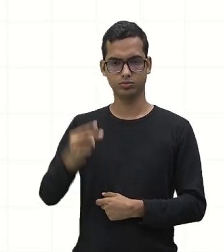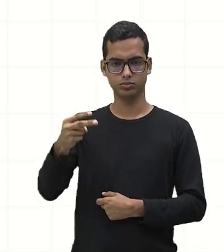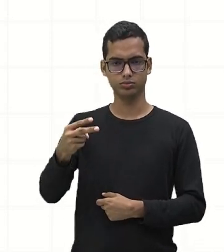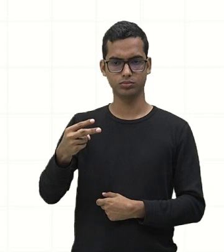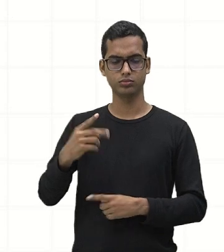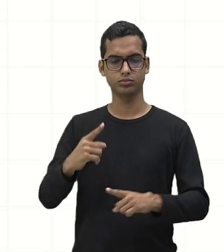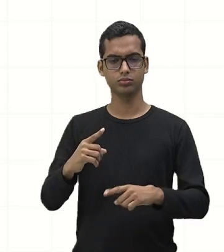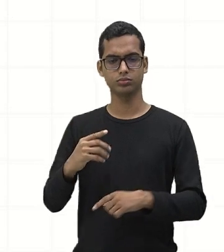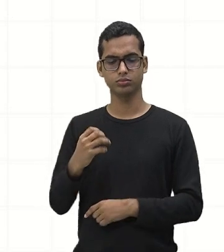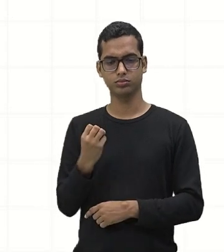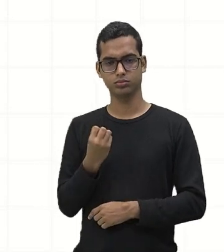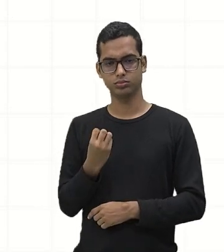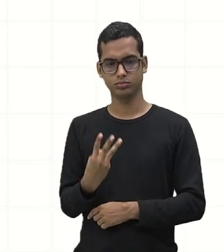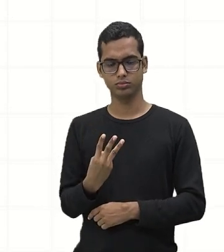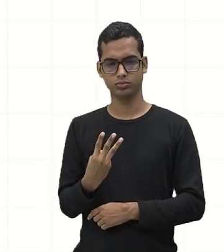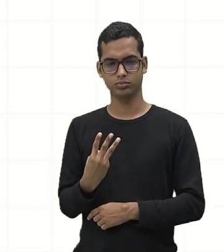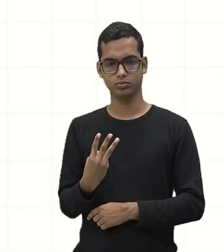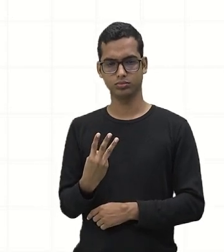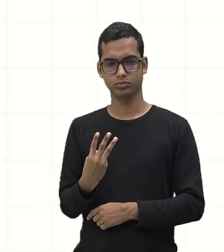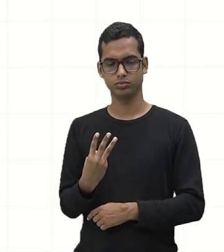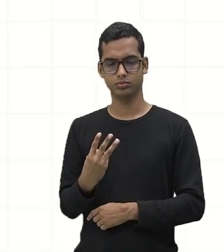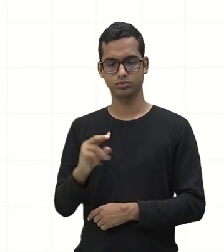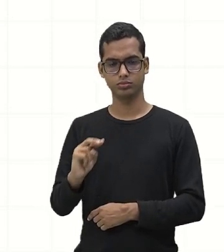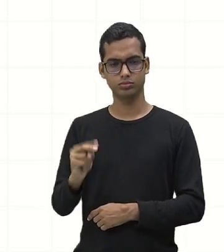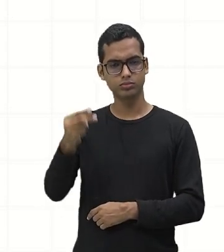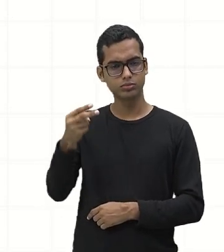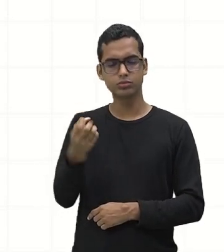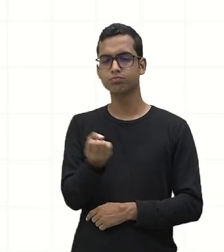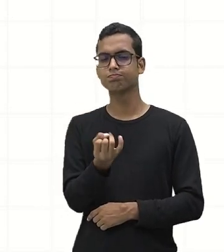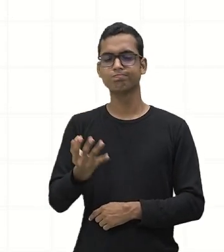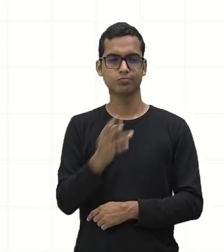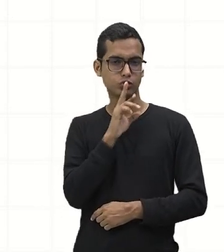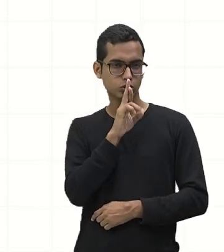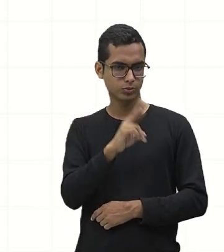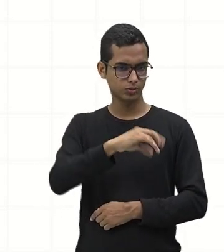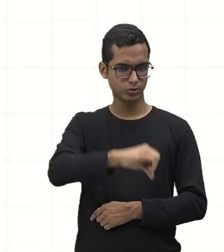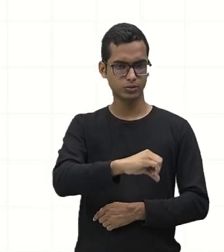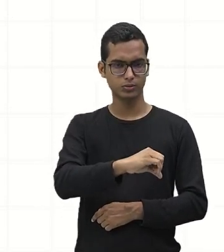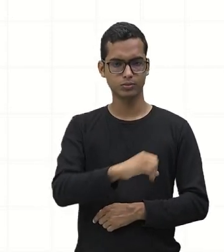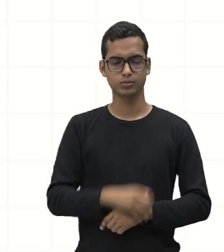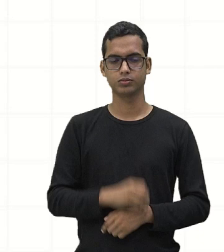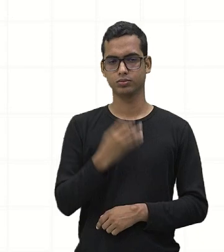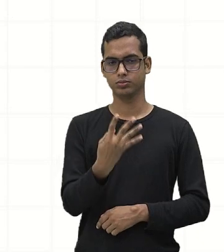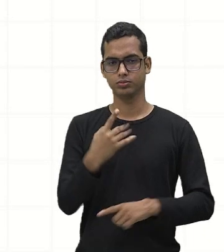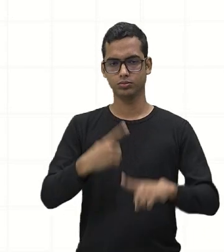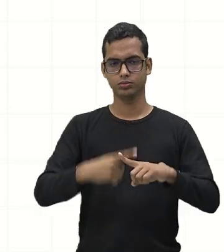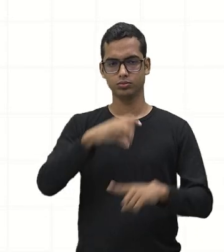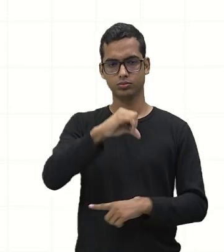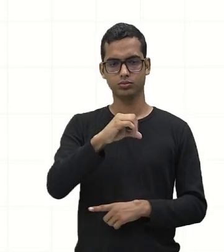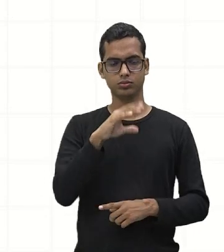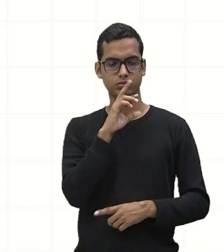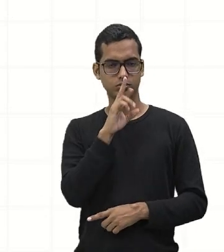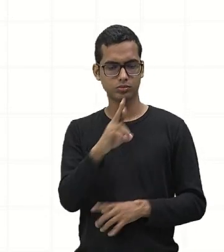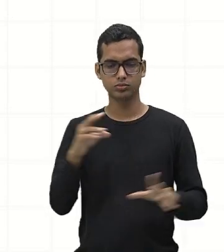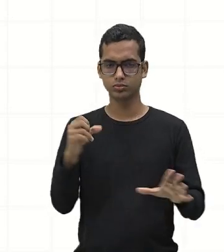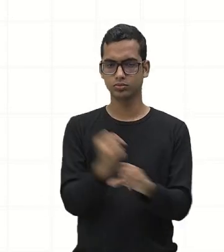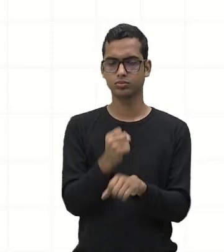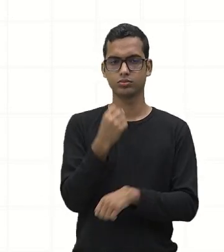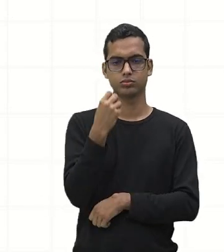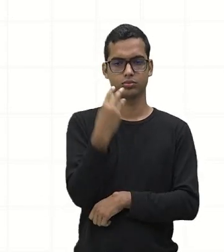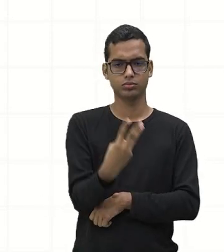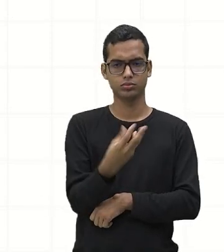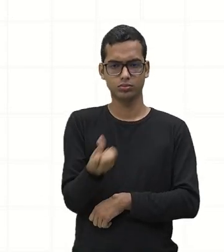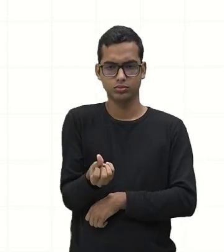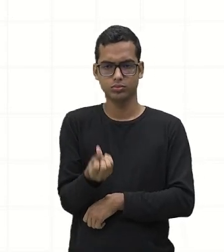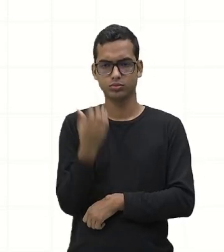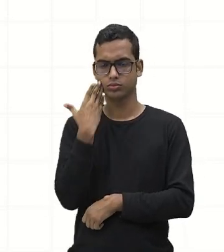2 vezes 2 é 4. E 3 ao quadrado é 9. 4 vezes 9, 36. Vejam